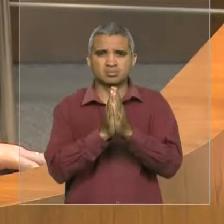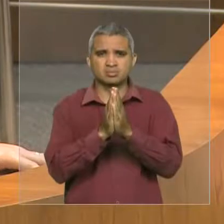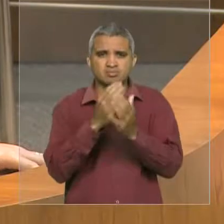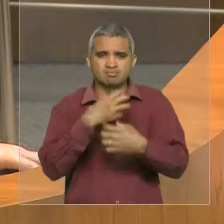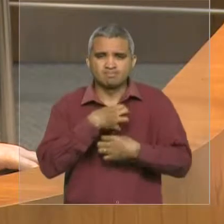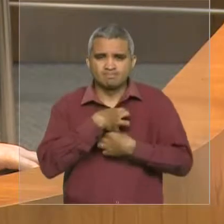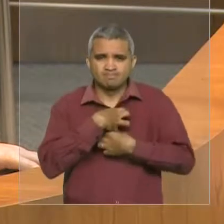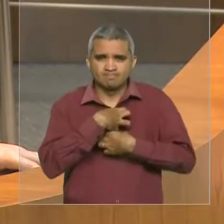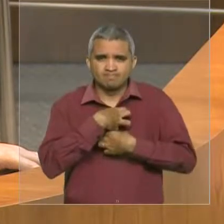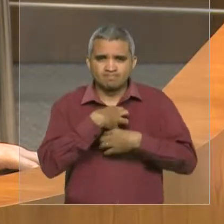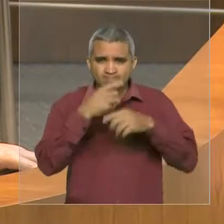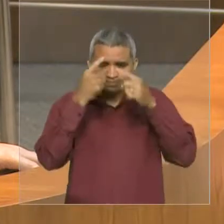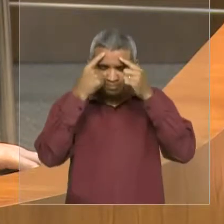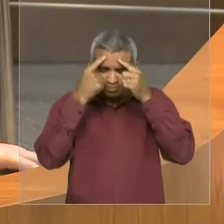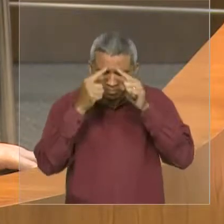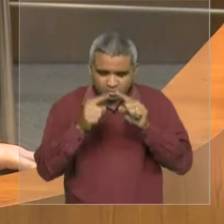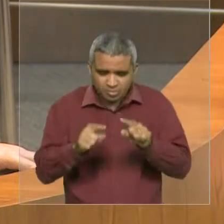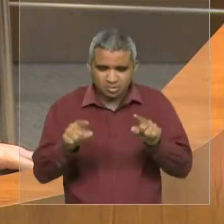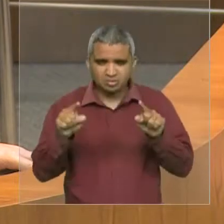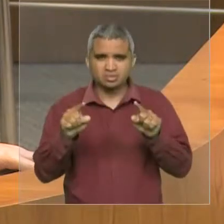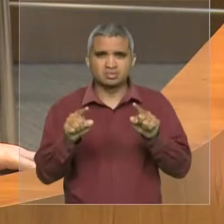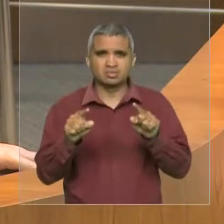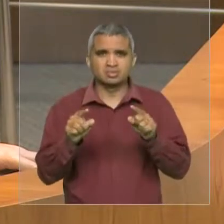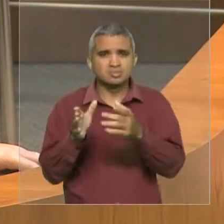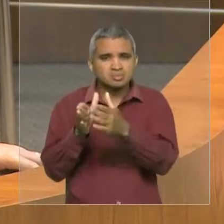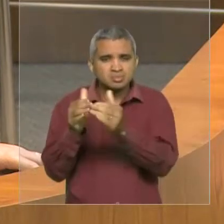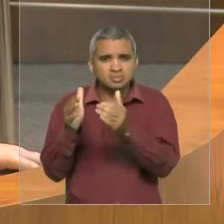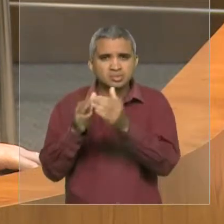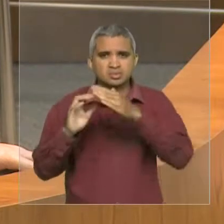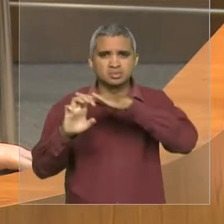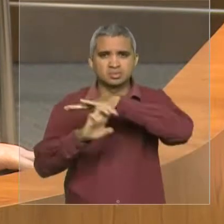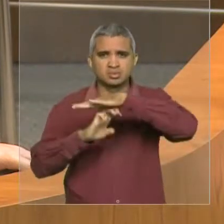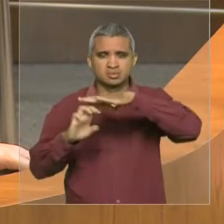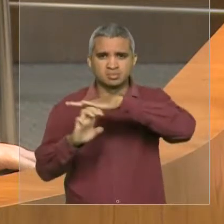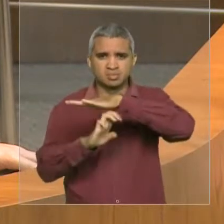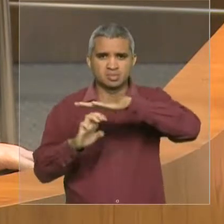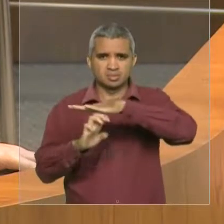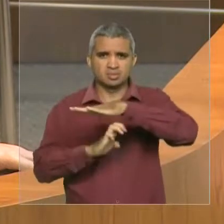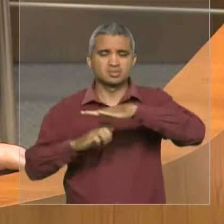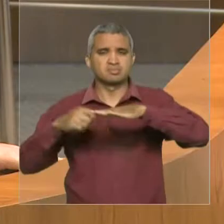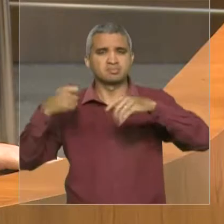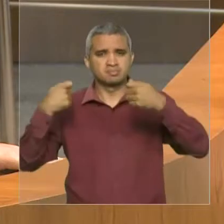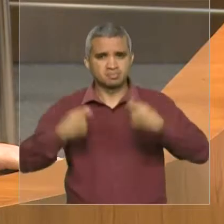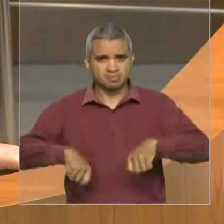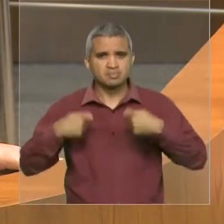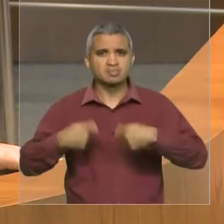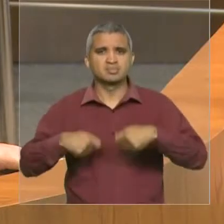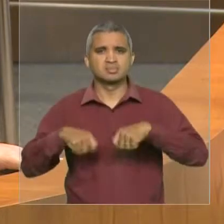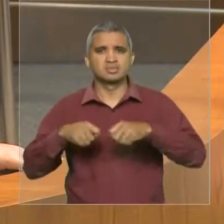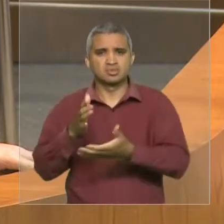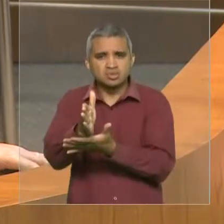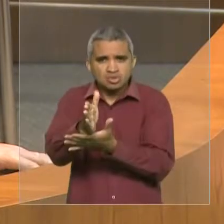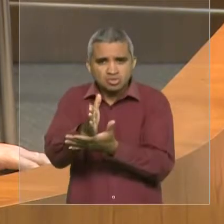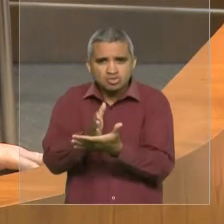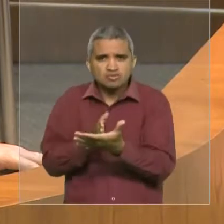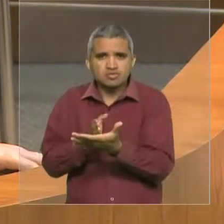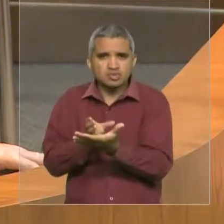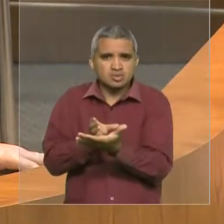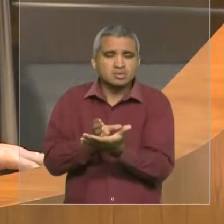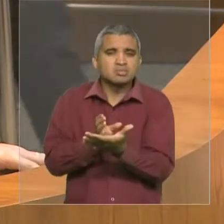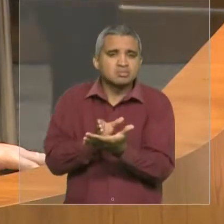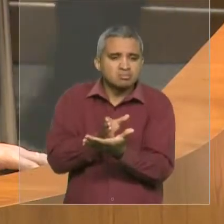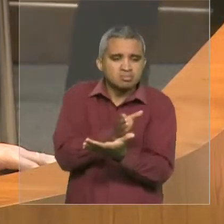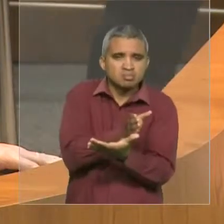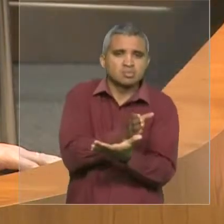para que essa empresa realmente disponibilize uma parte deste gás